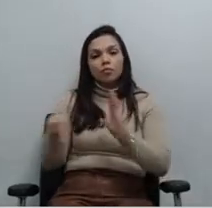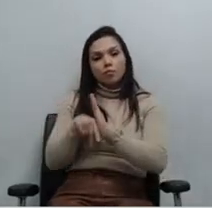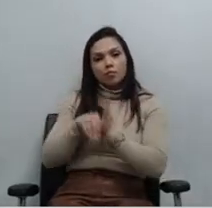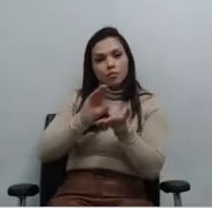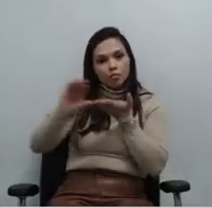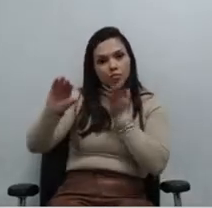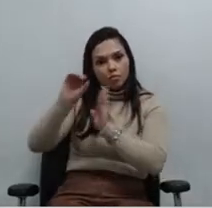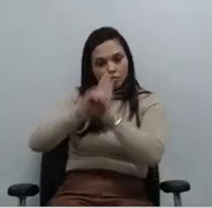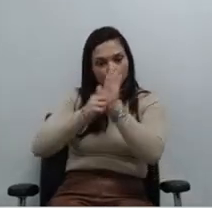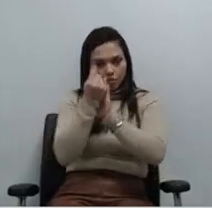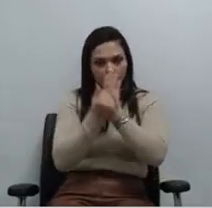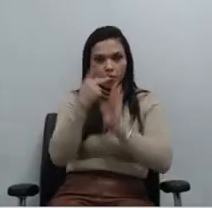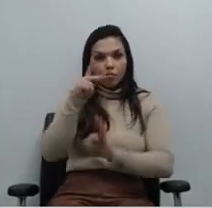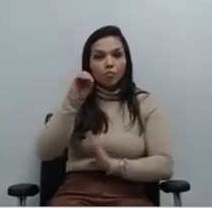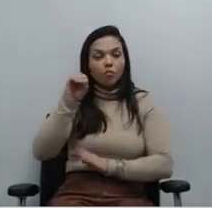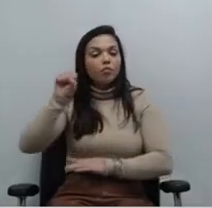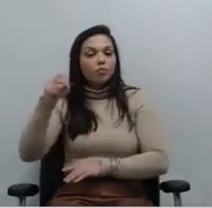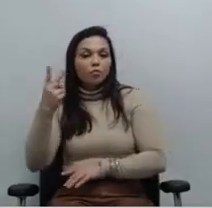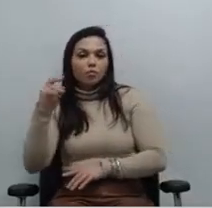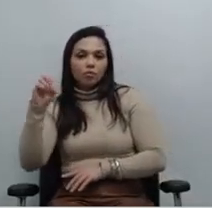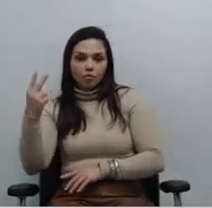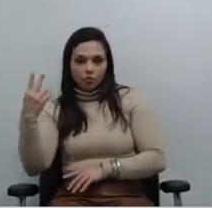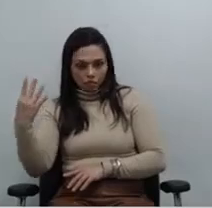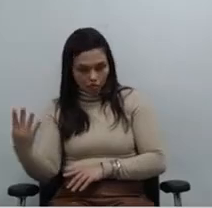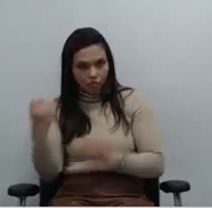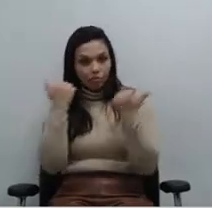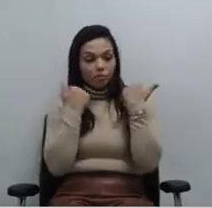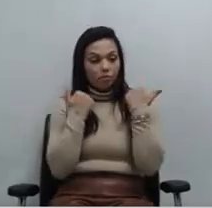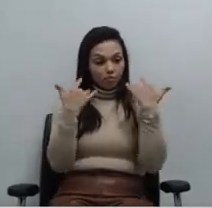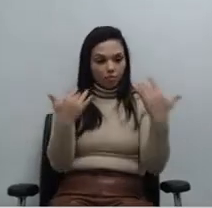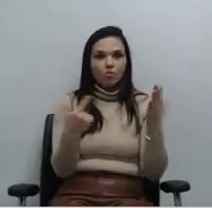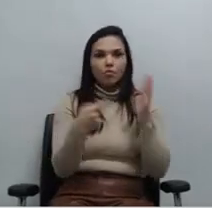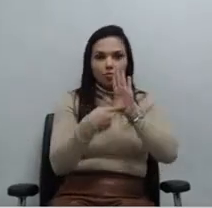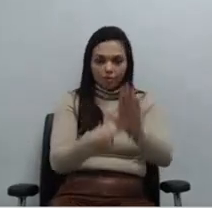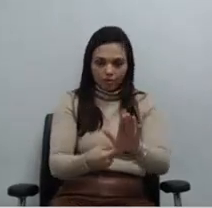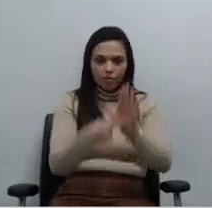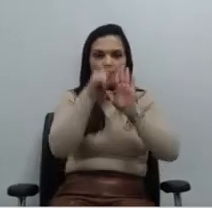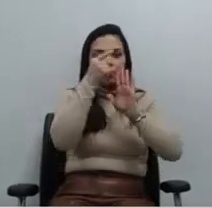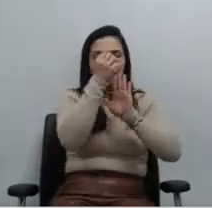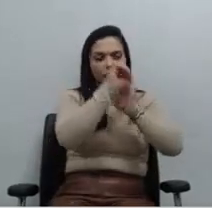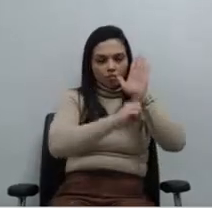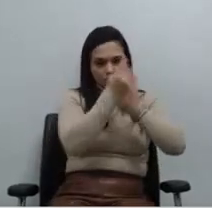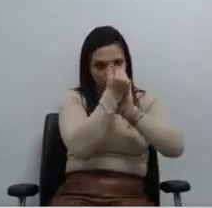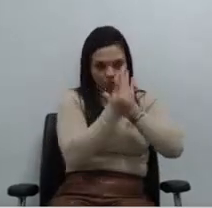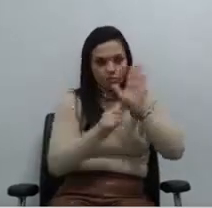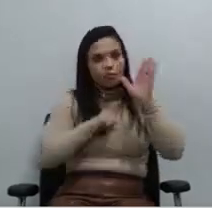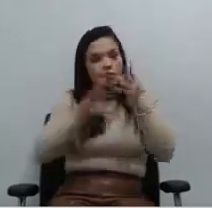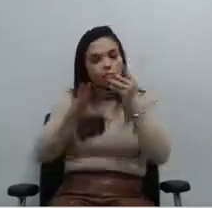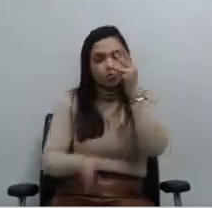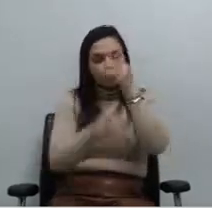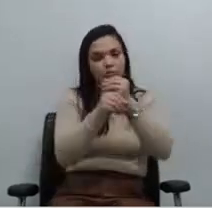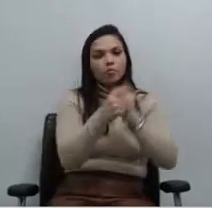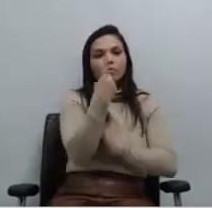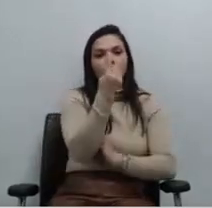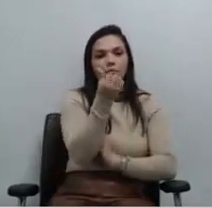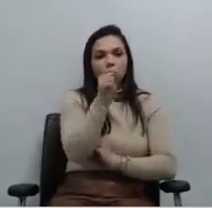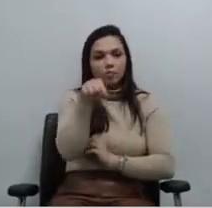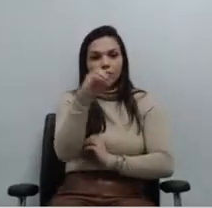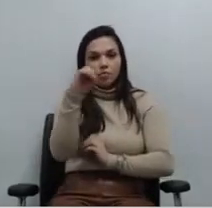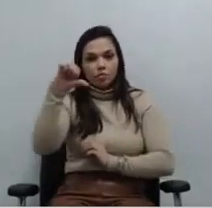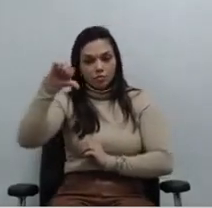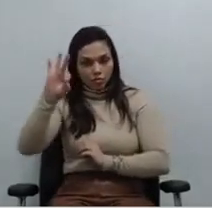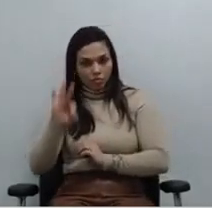do POS de 2024. Durante a sessão em que foi apresentado o orçamento, ela esclareceu que há um incremento de